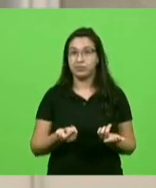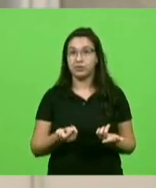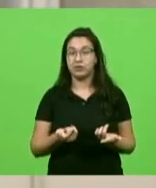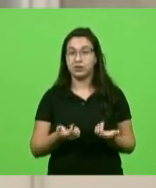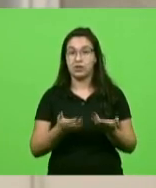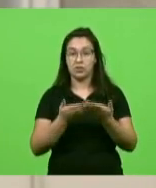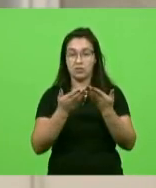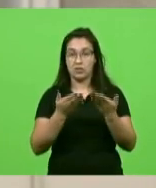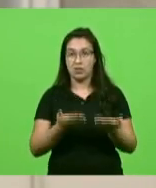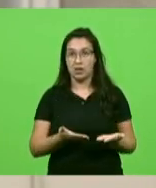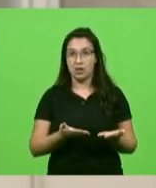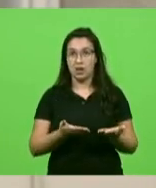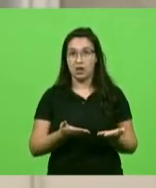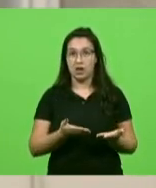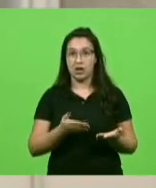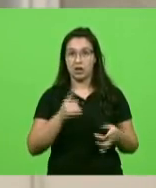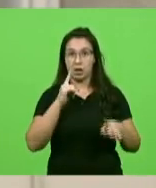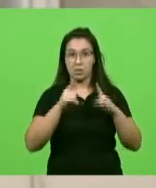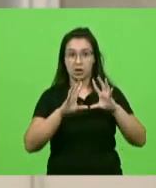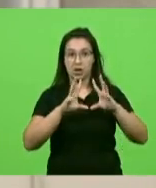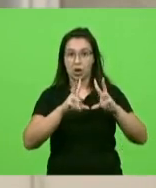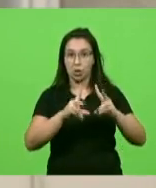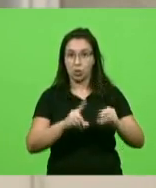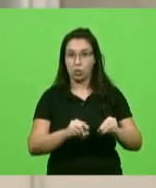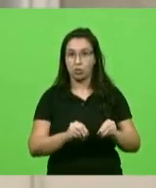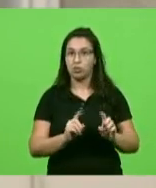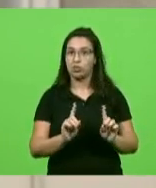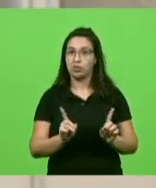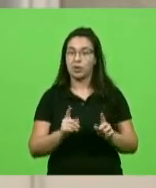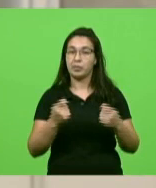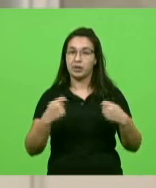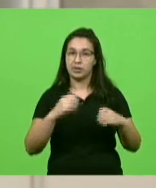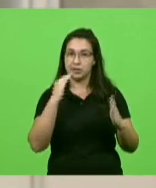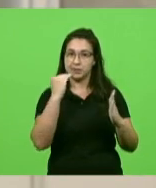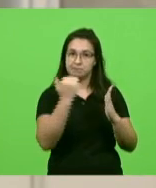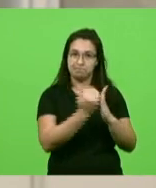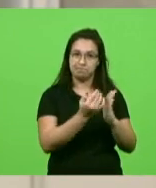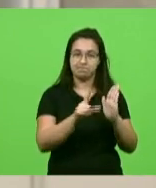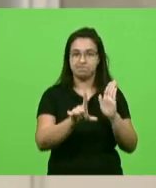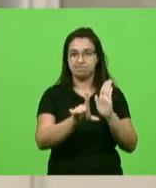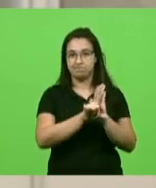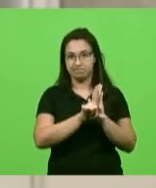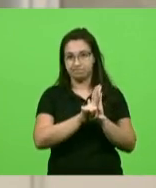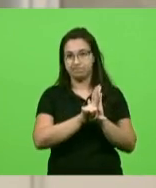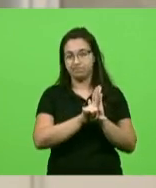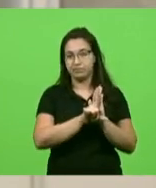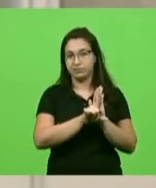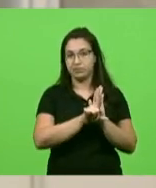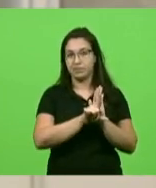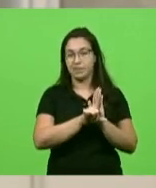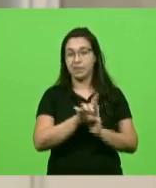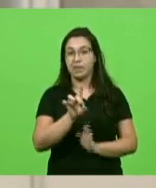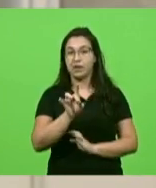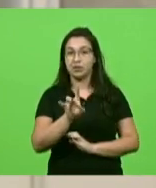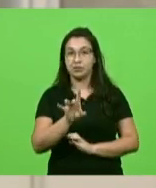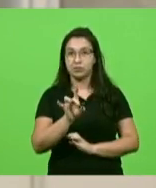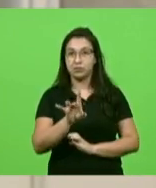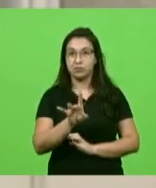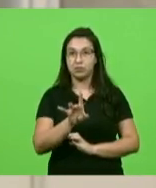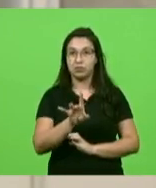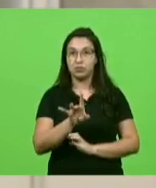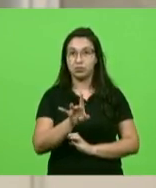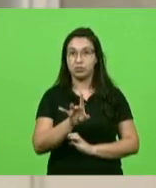plena disponibilidade sobre eles devendo haver de acordo com a lei e somente para